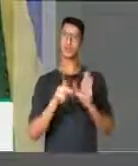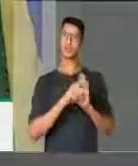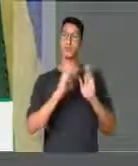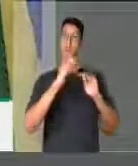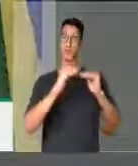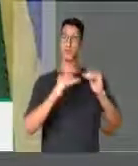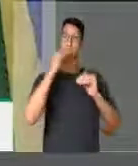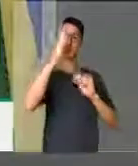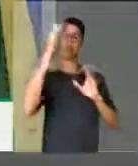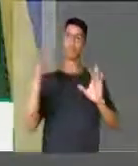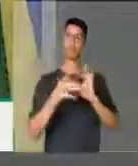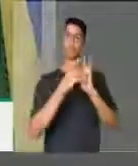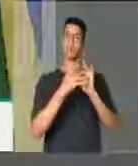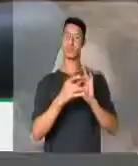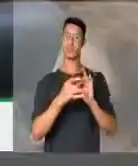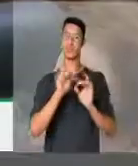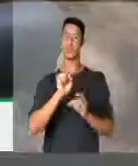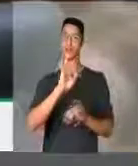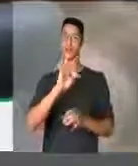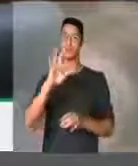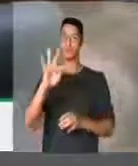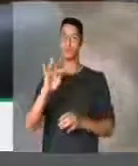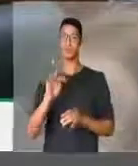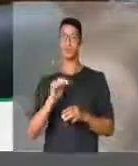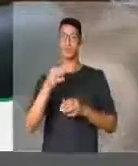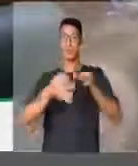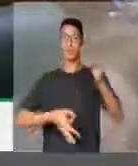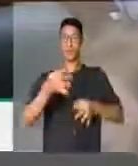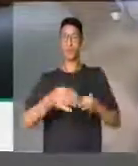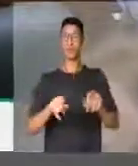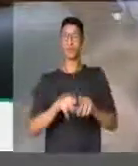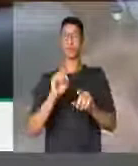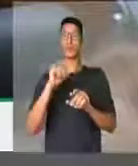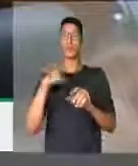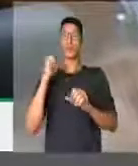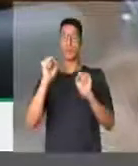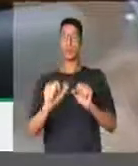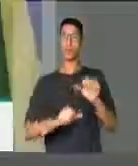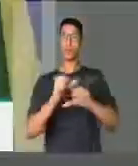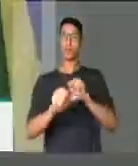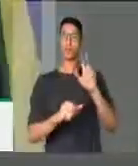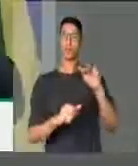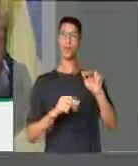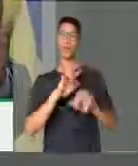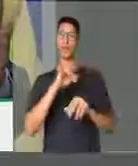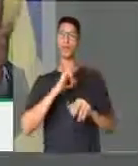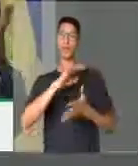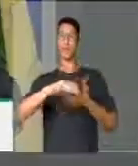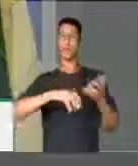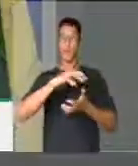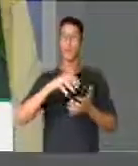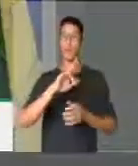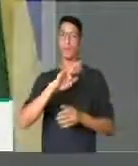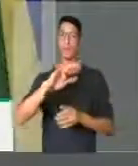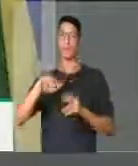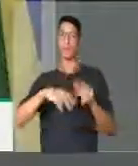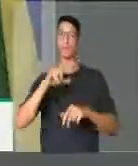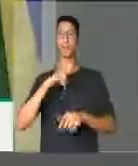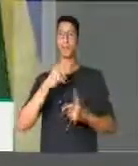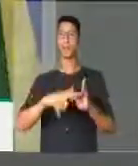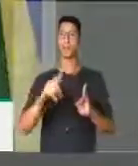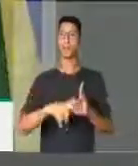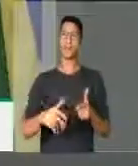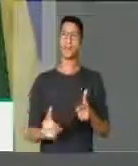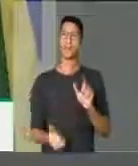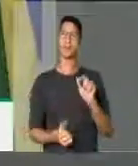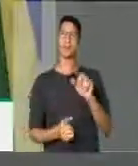eles vinculado ao Supremo e a juízes. Se eu pudesse mudar, nunca mais vai ter greve. Nunca mais teríamos